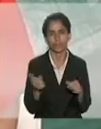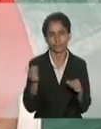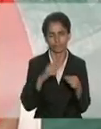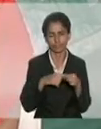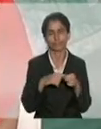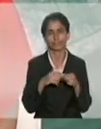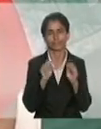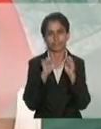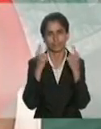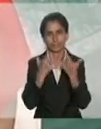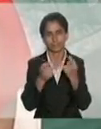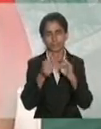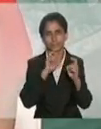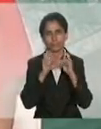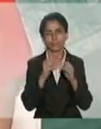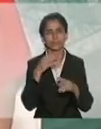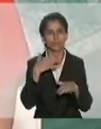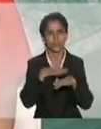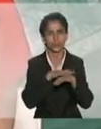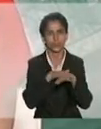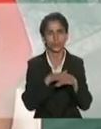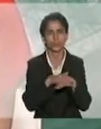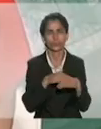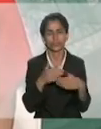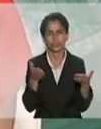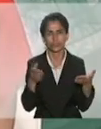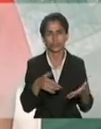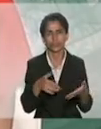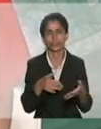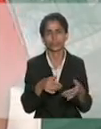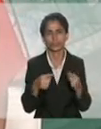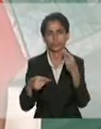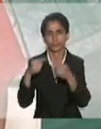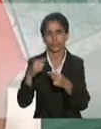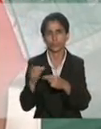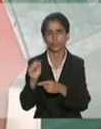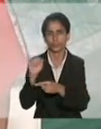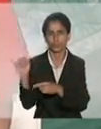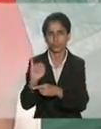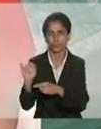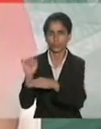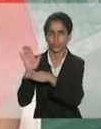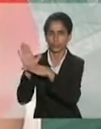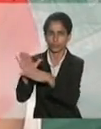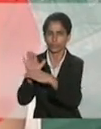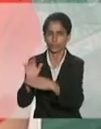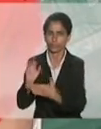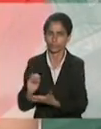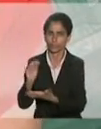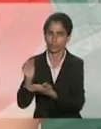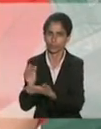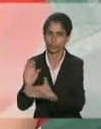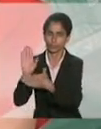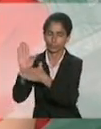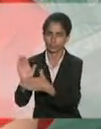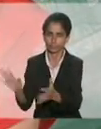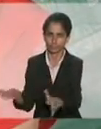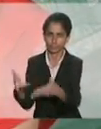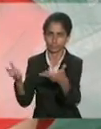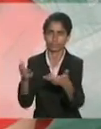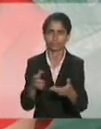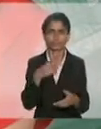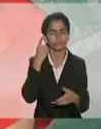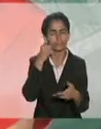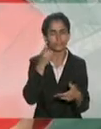Estamos de volta com o Alerj Debate. Conversamos hoje sobre a política de isenções fiscais do governo do Estado.